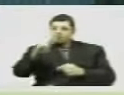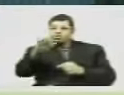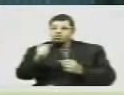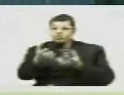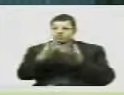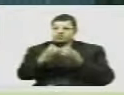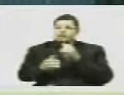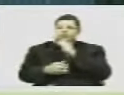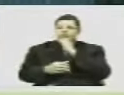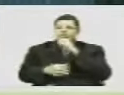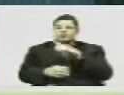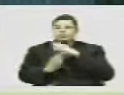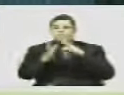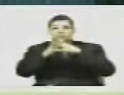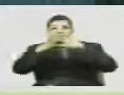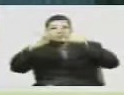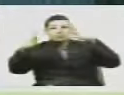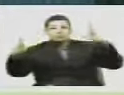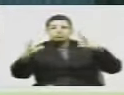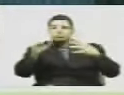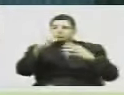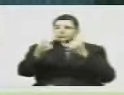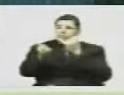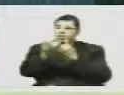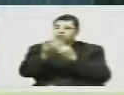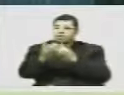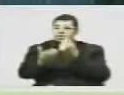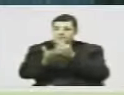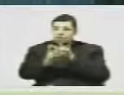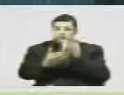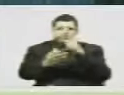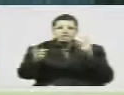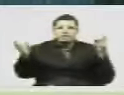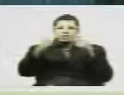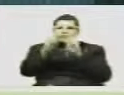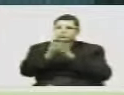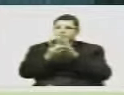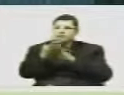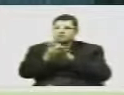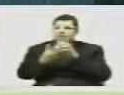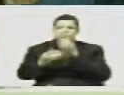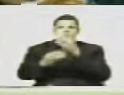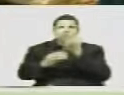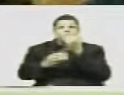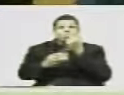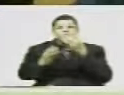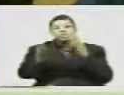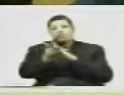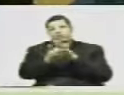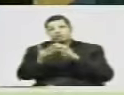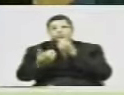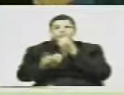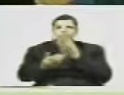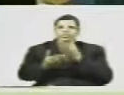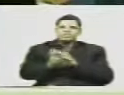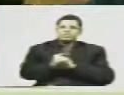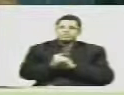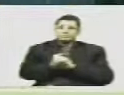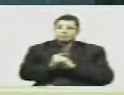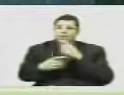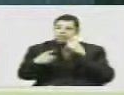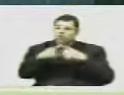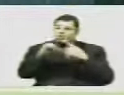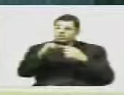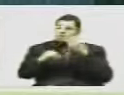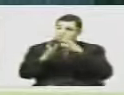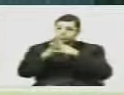que ainda que aumente o imposto e aumente o preço, não diminui o consumo, comida e combustível. Porque